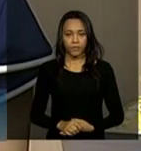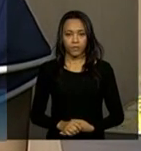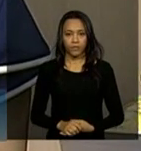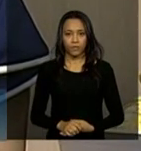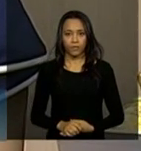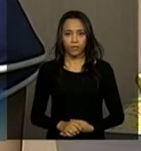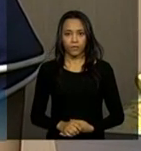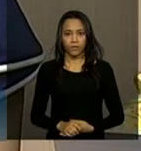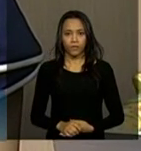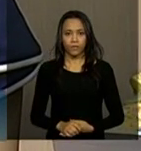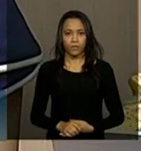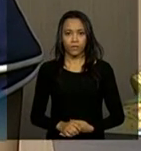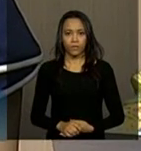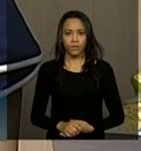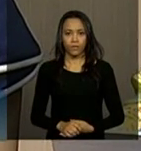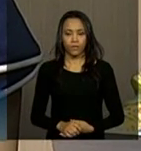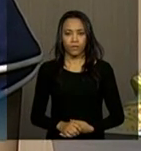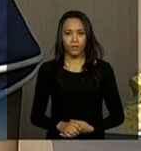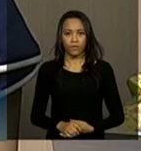Isso, liga do lado. Deixa